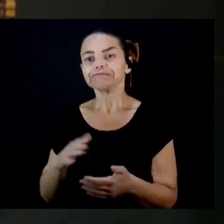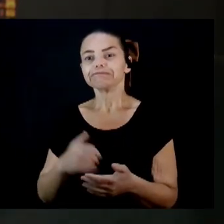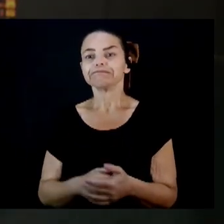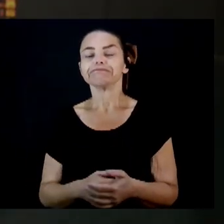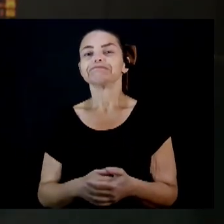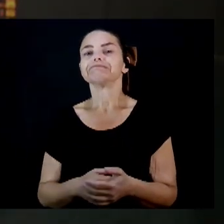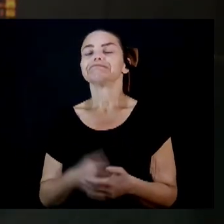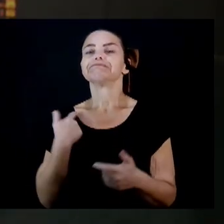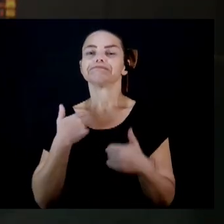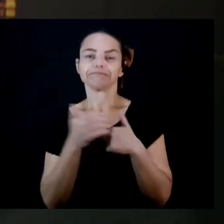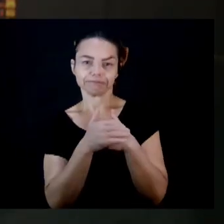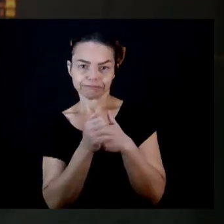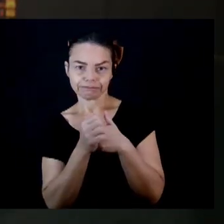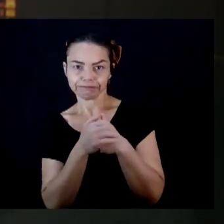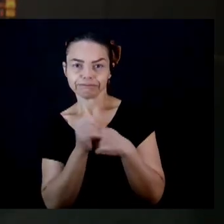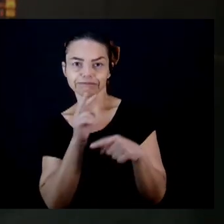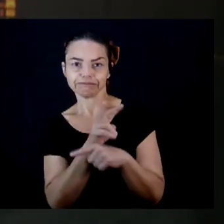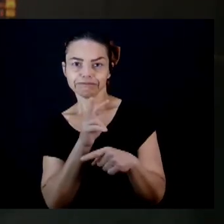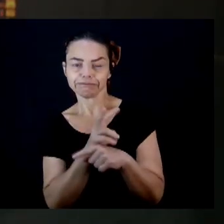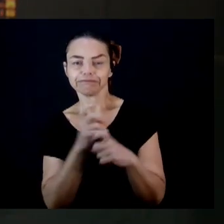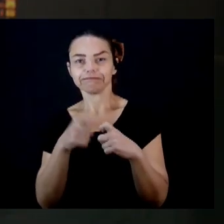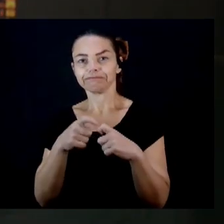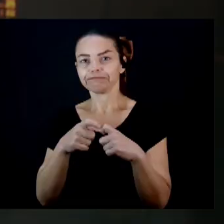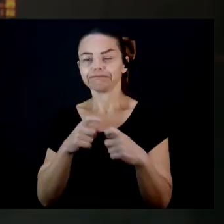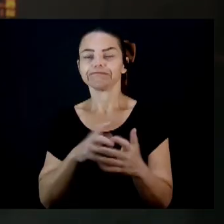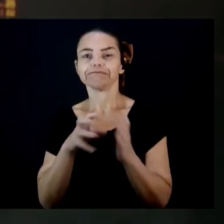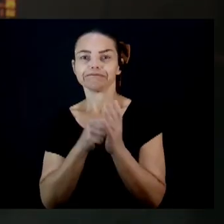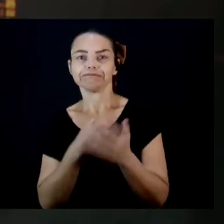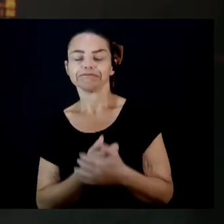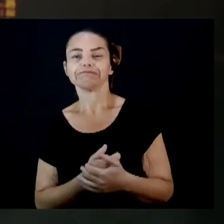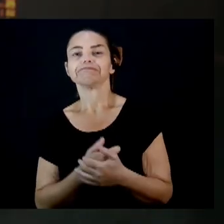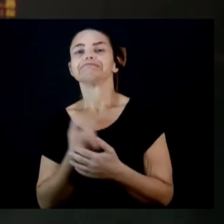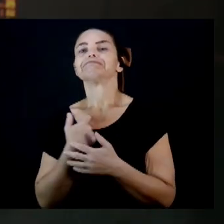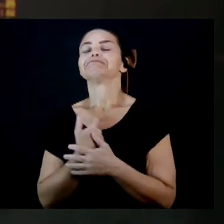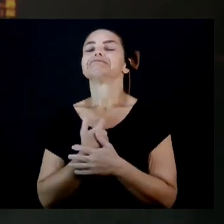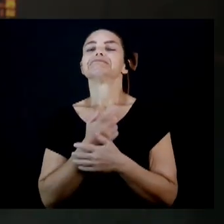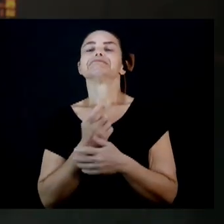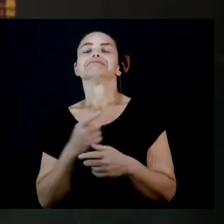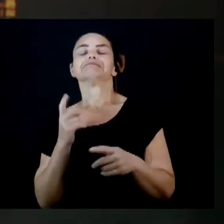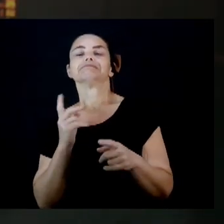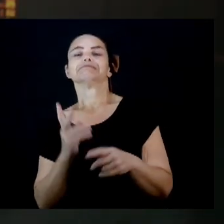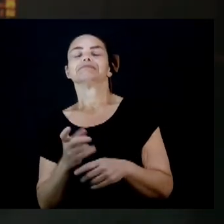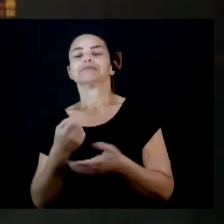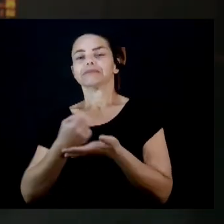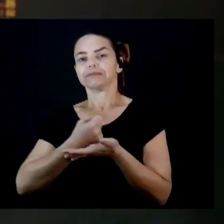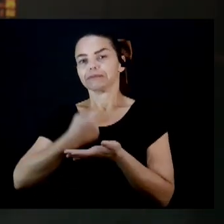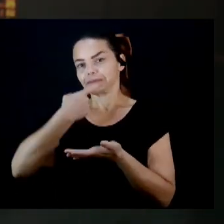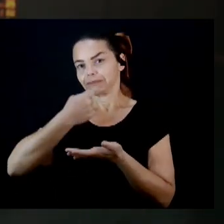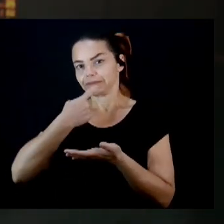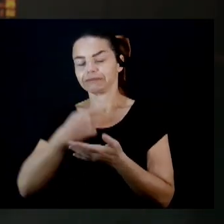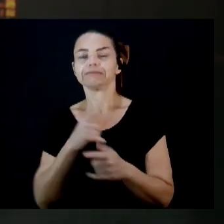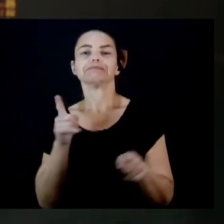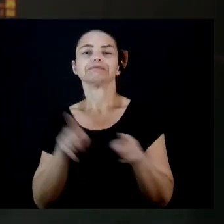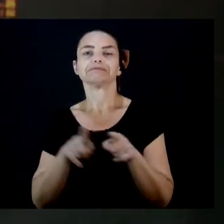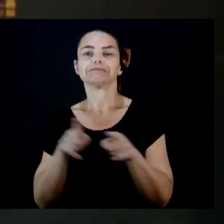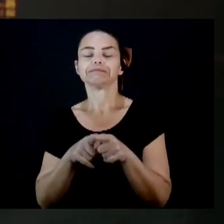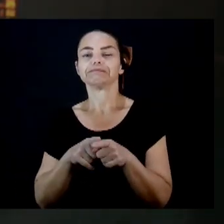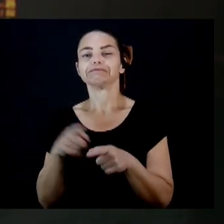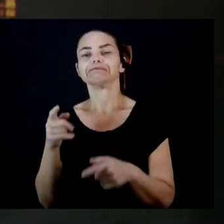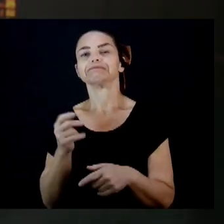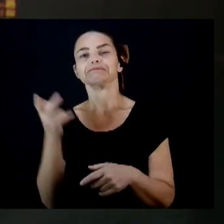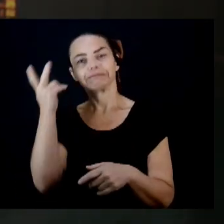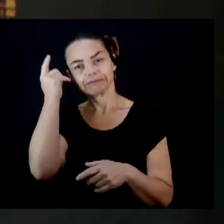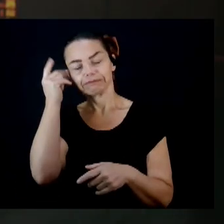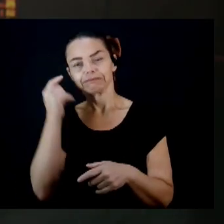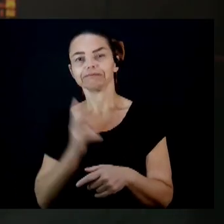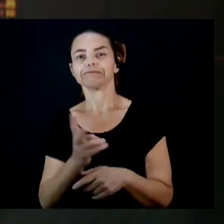acolhimentos, consultas agendadas serão mantidos e a farmácia também funciona normalmente. E a Semana